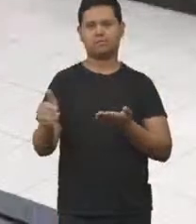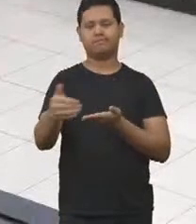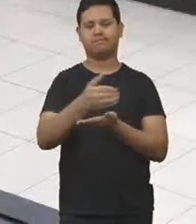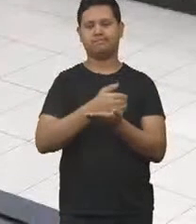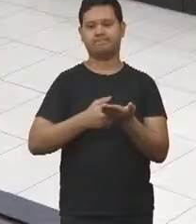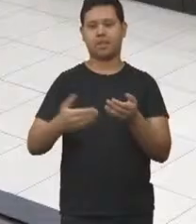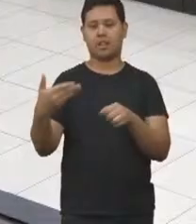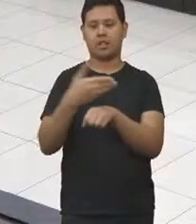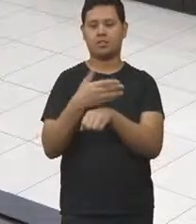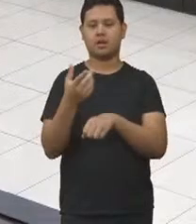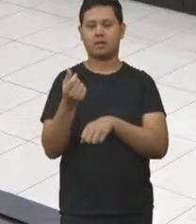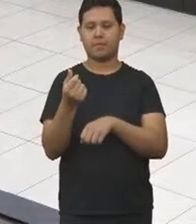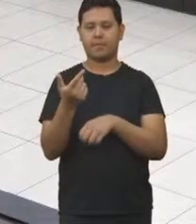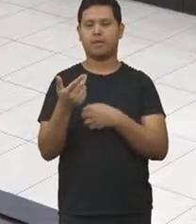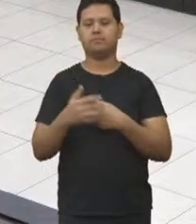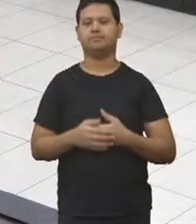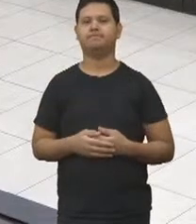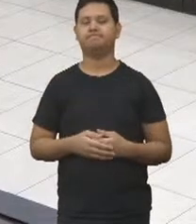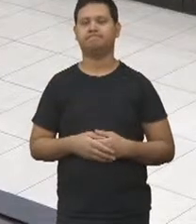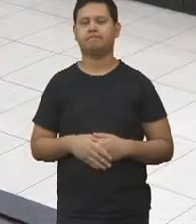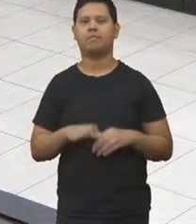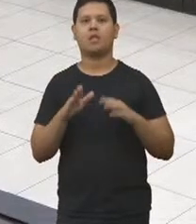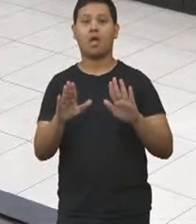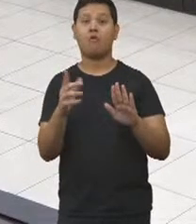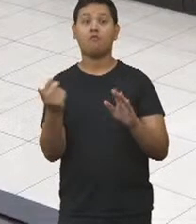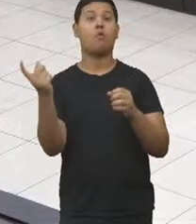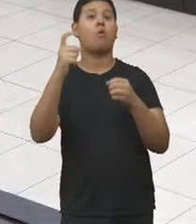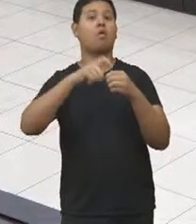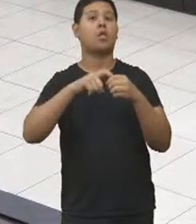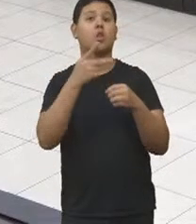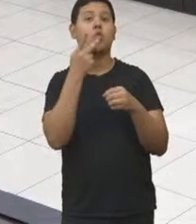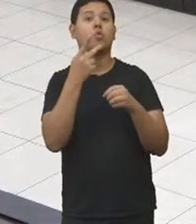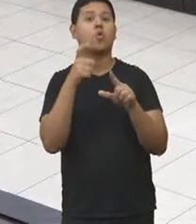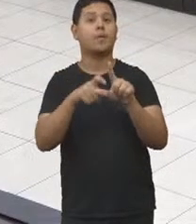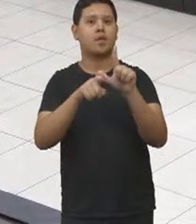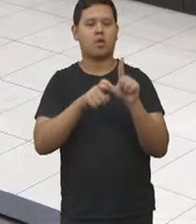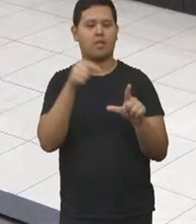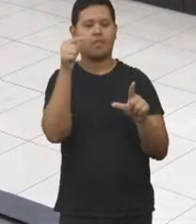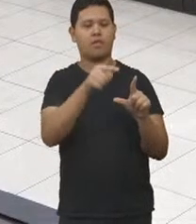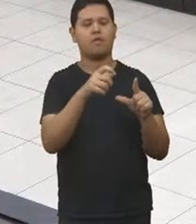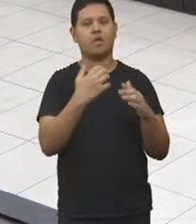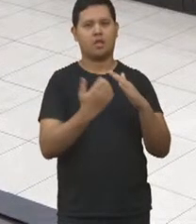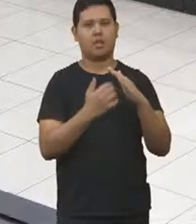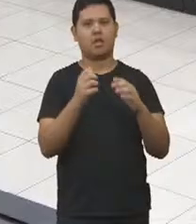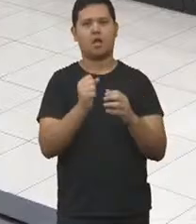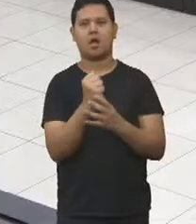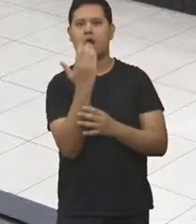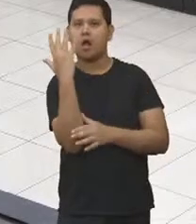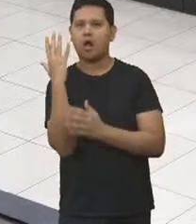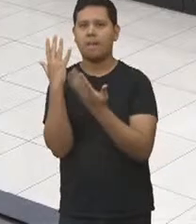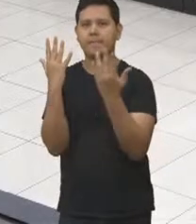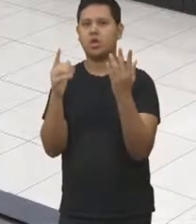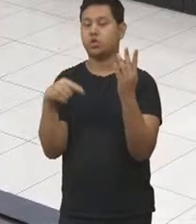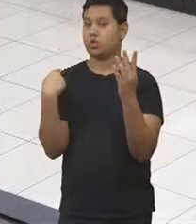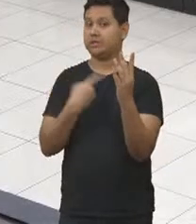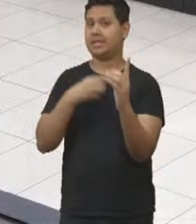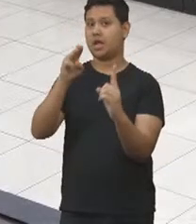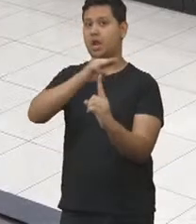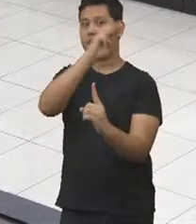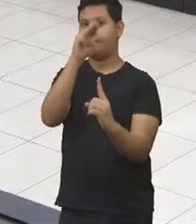pouquinho sobre as despesas, até uma curiosidade. Meio ambiente tinha uma previsão, uma meta